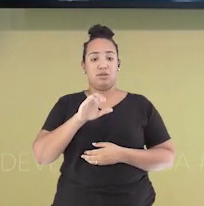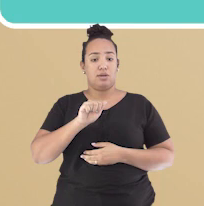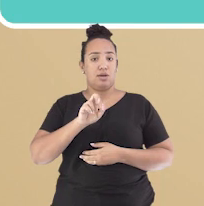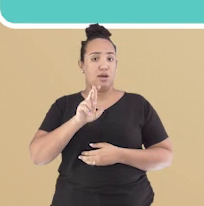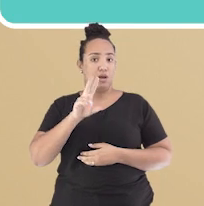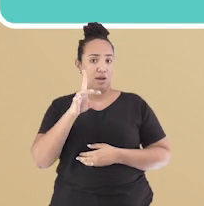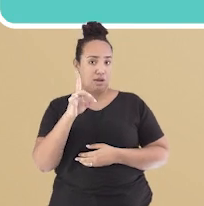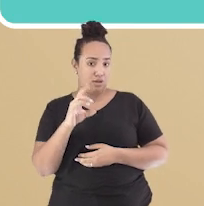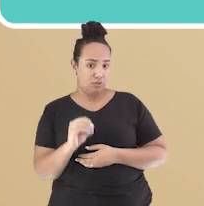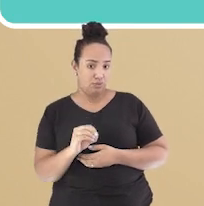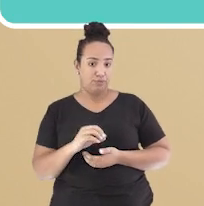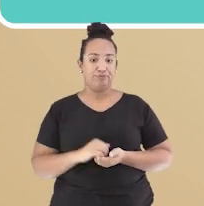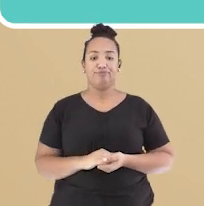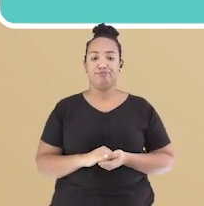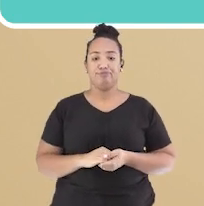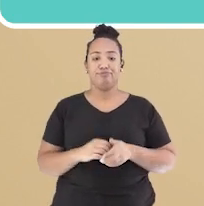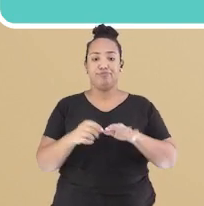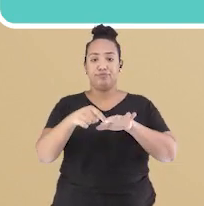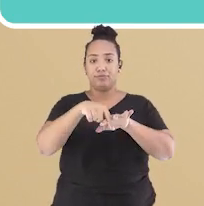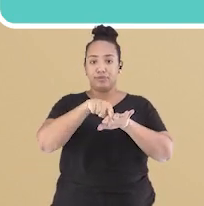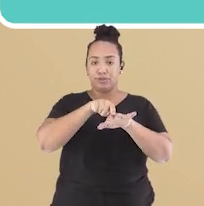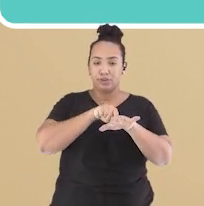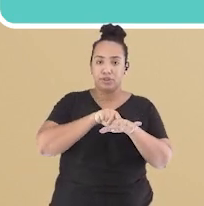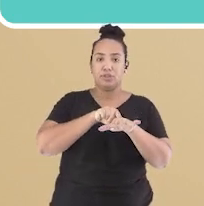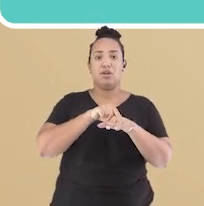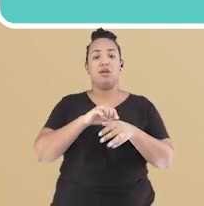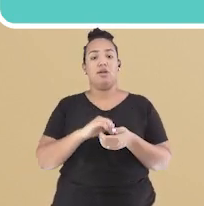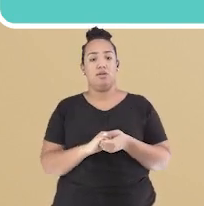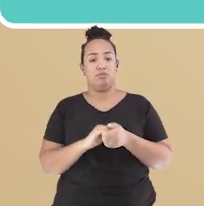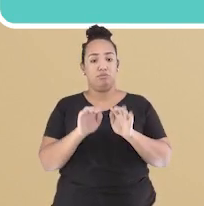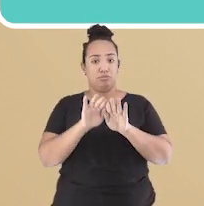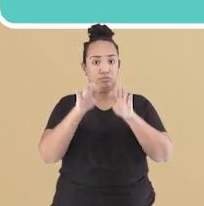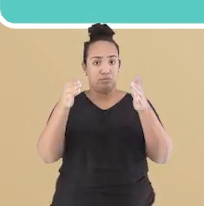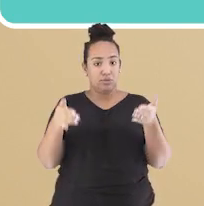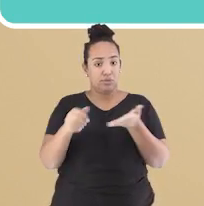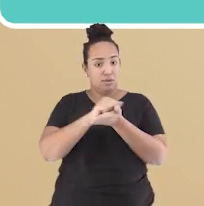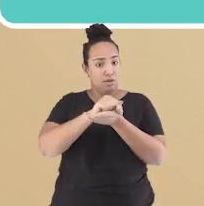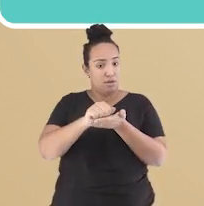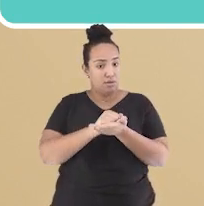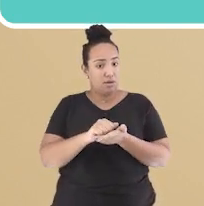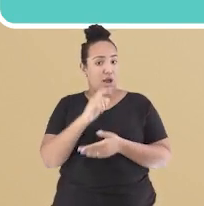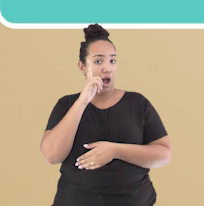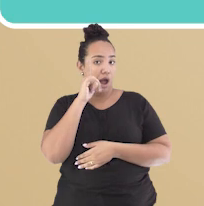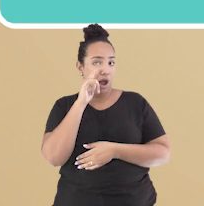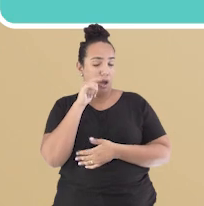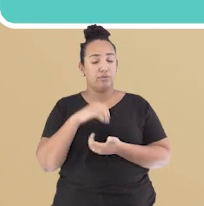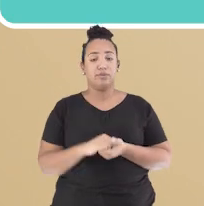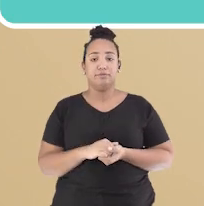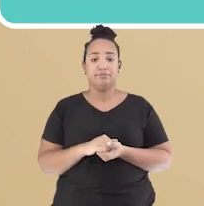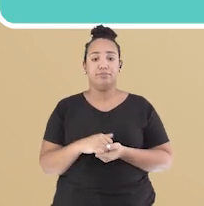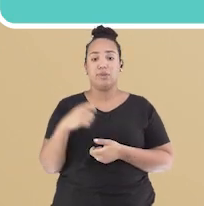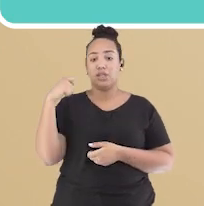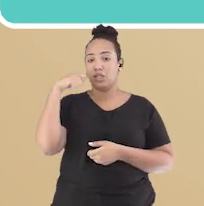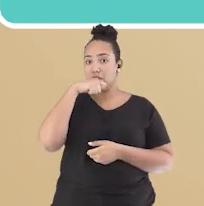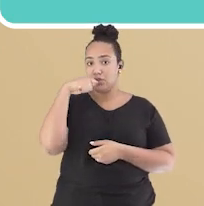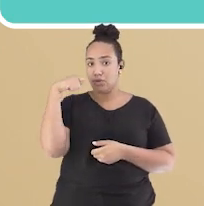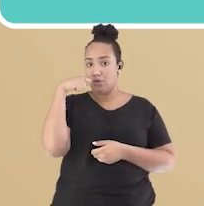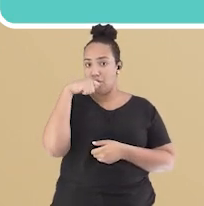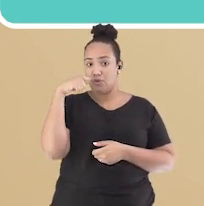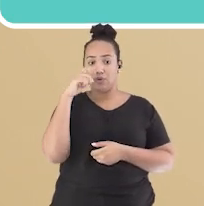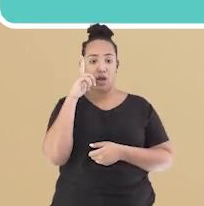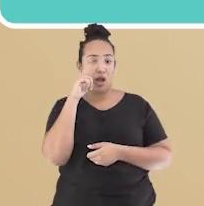Ramos. Chinelos, vaso, descarga. Pia, sabonete. Água. Escova, creme